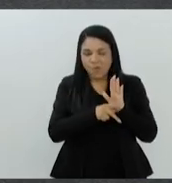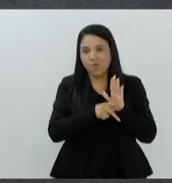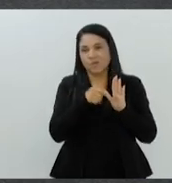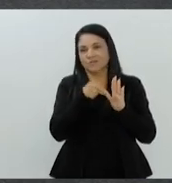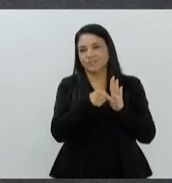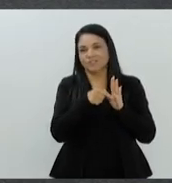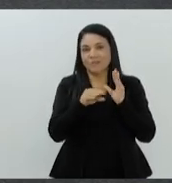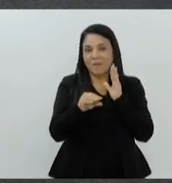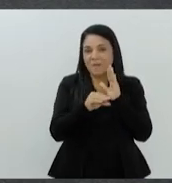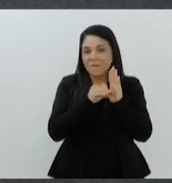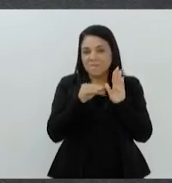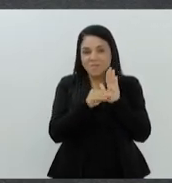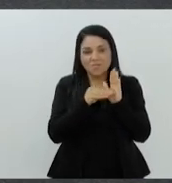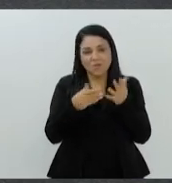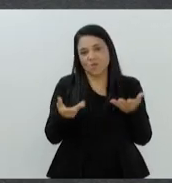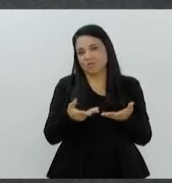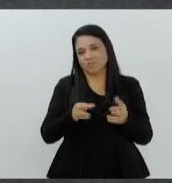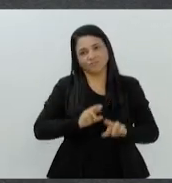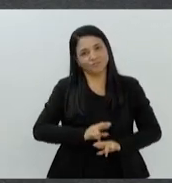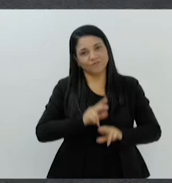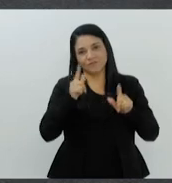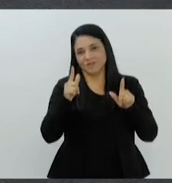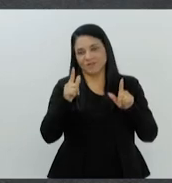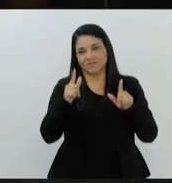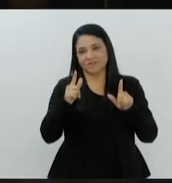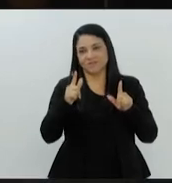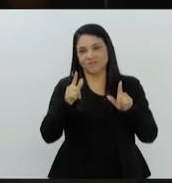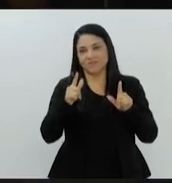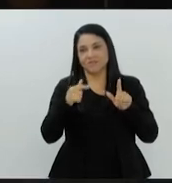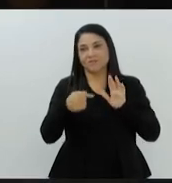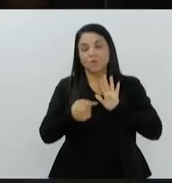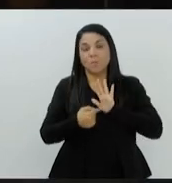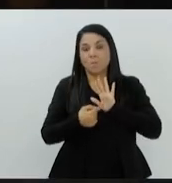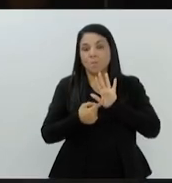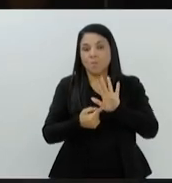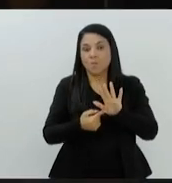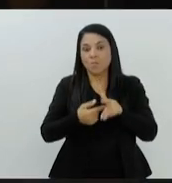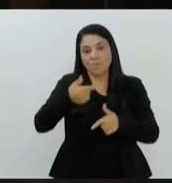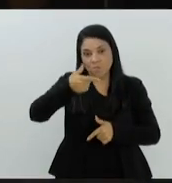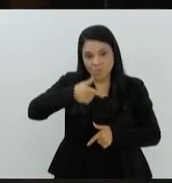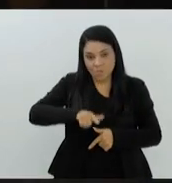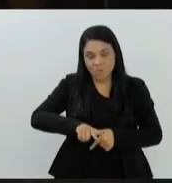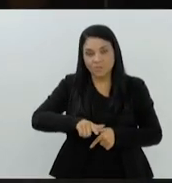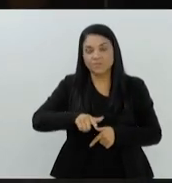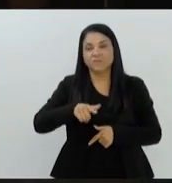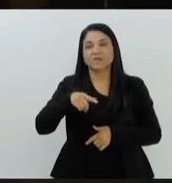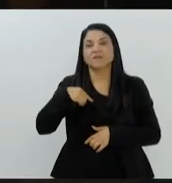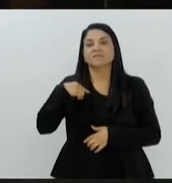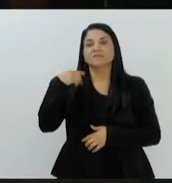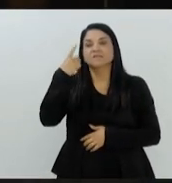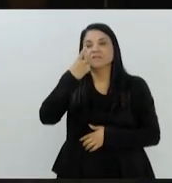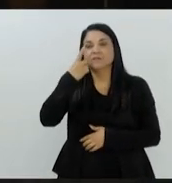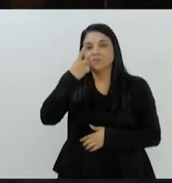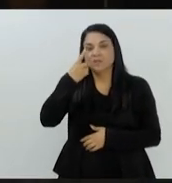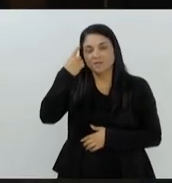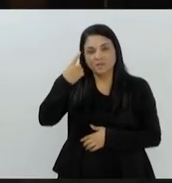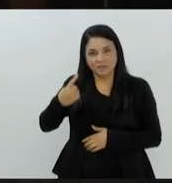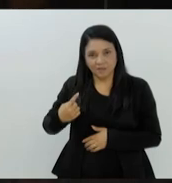pelo que a deputada Marta Rocha está falando. Ele foi apresentado novamente, a deputada Dani deixou bem